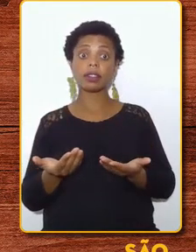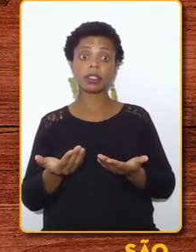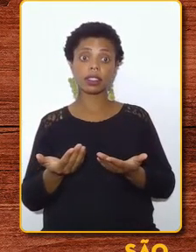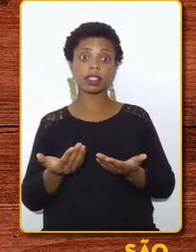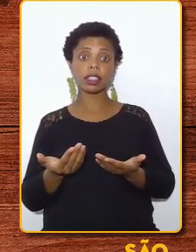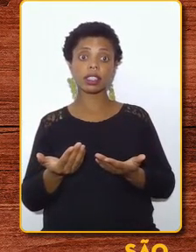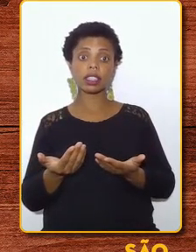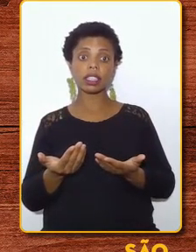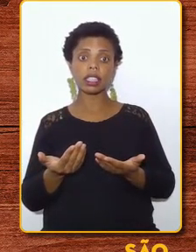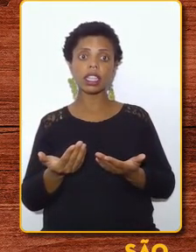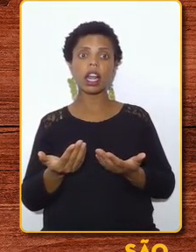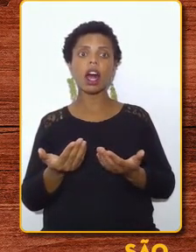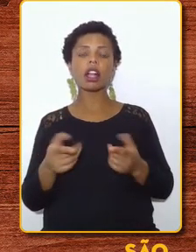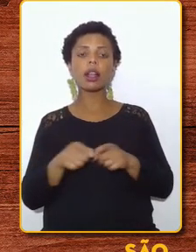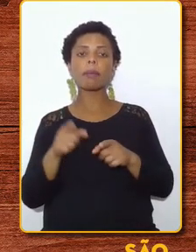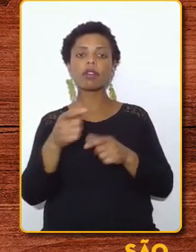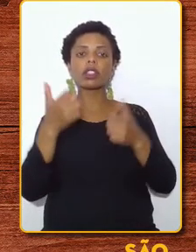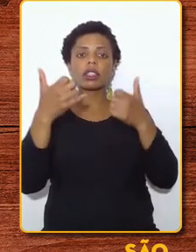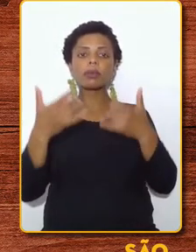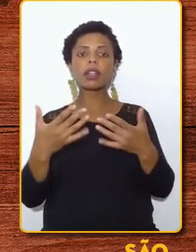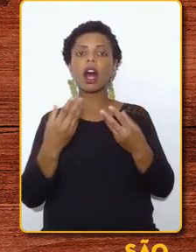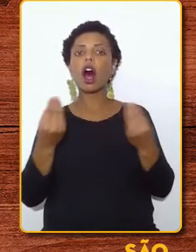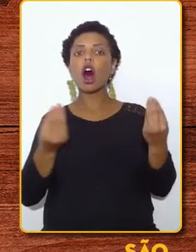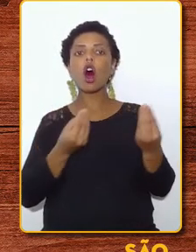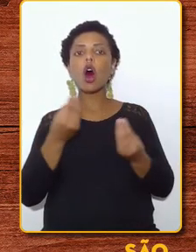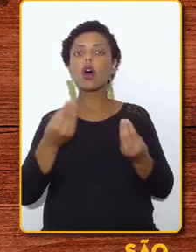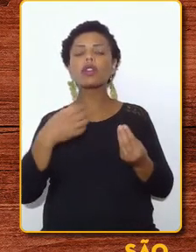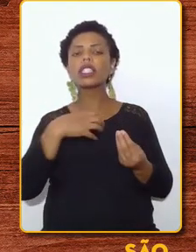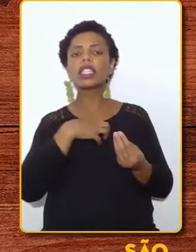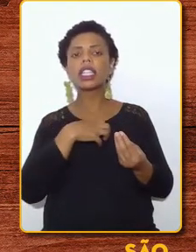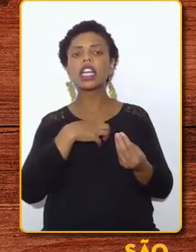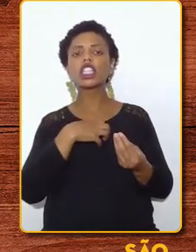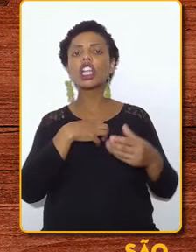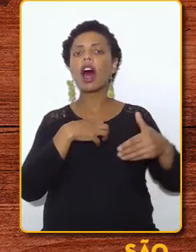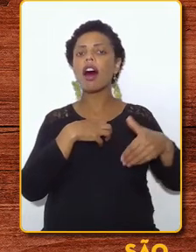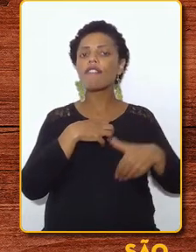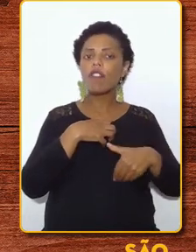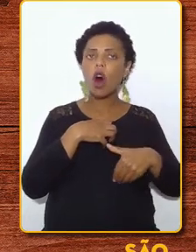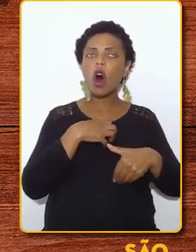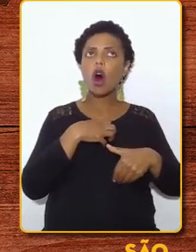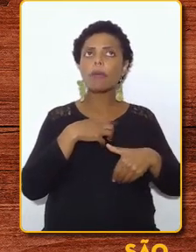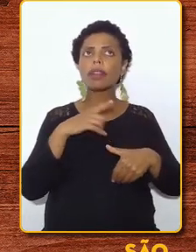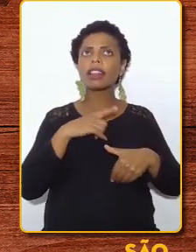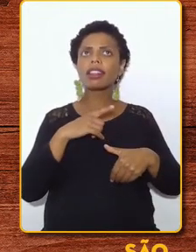você entende que a fome está relacionada com a política, né? Que tem